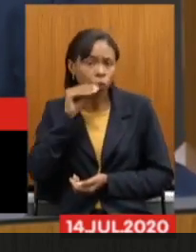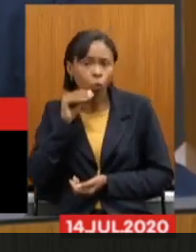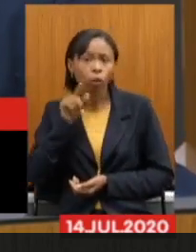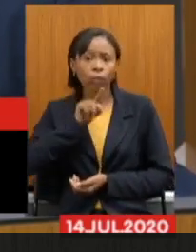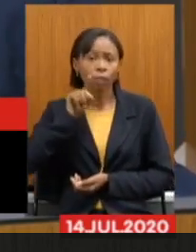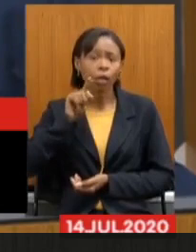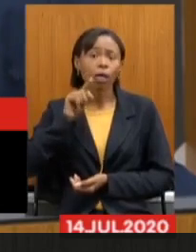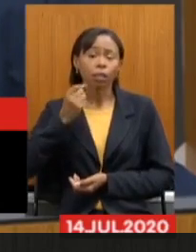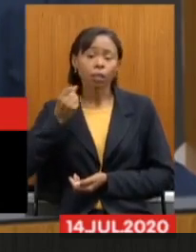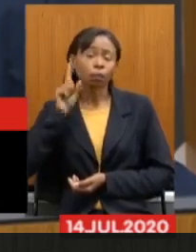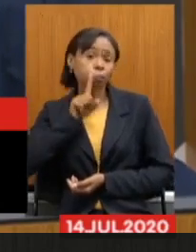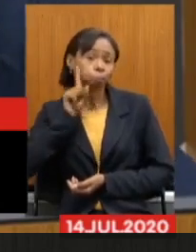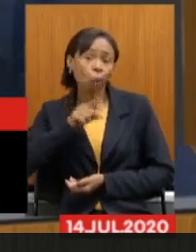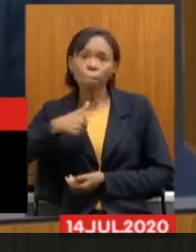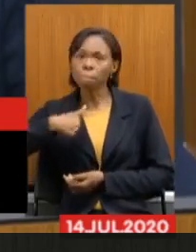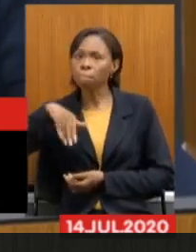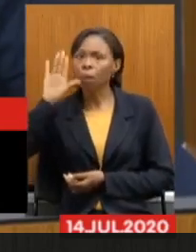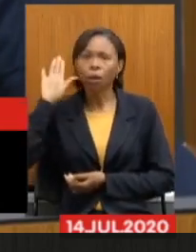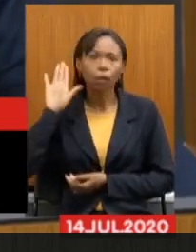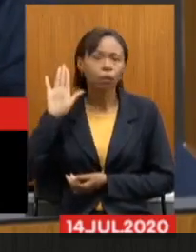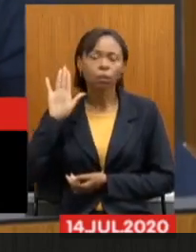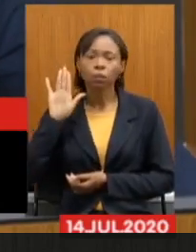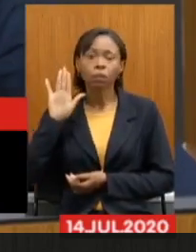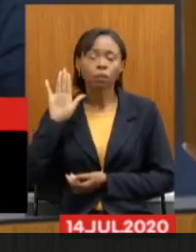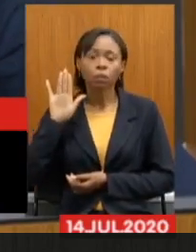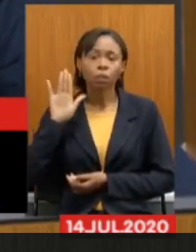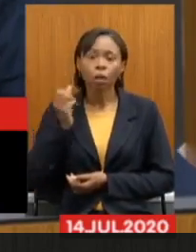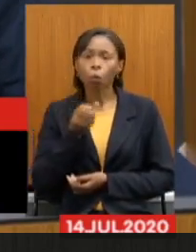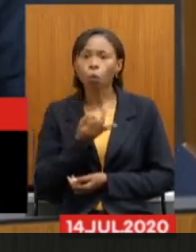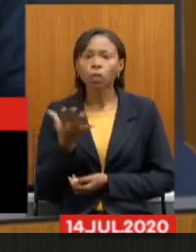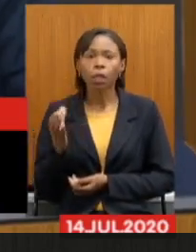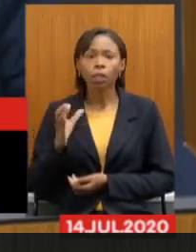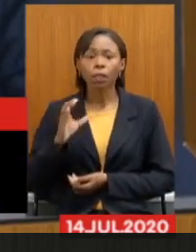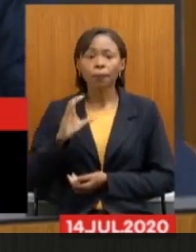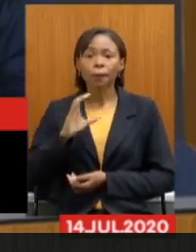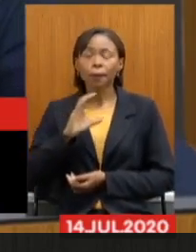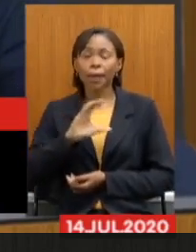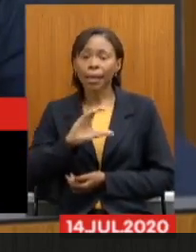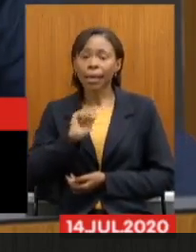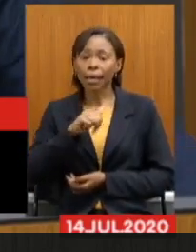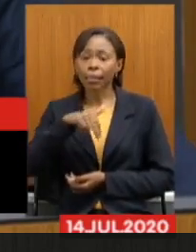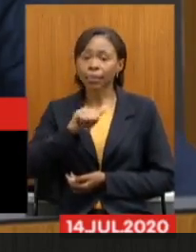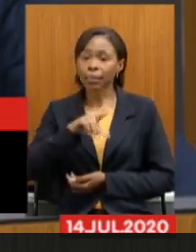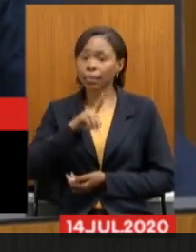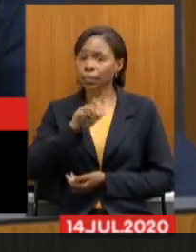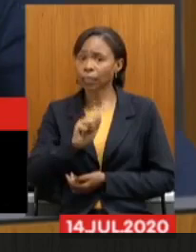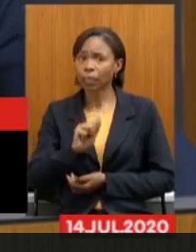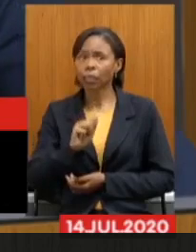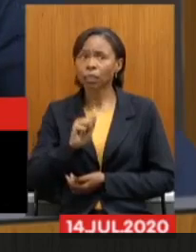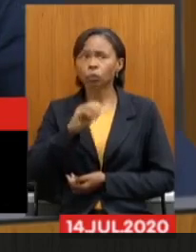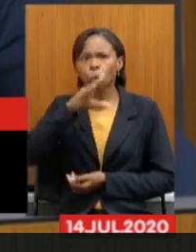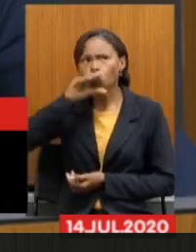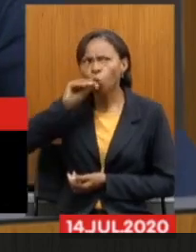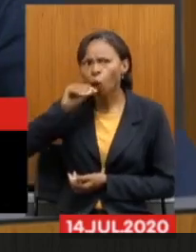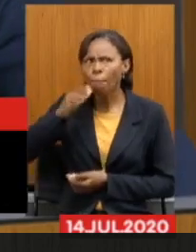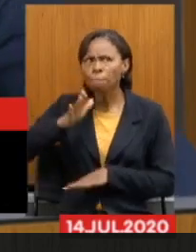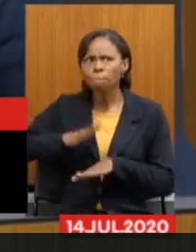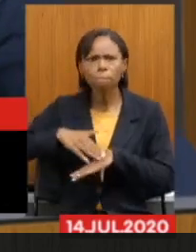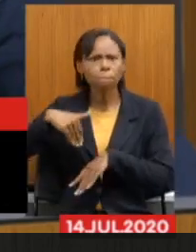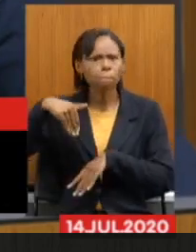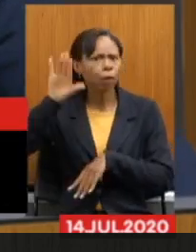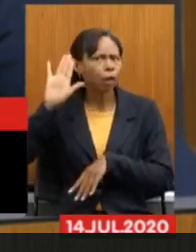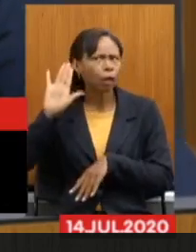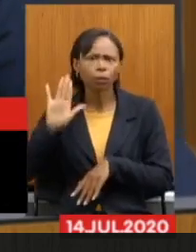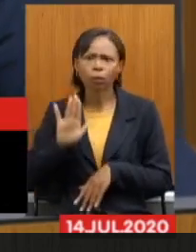Unidos é muito maior, o número de servidores públicos no Canadá, isso para não citar os países